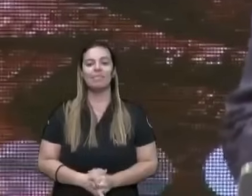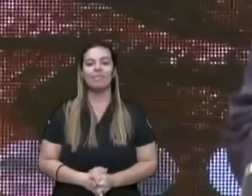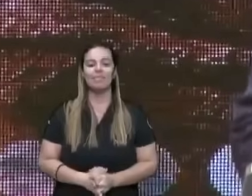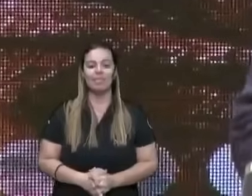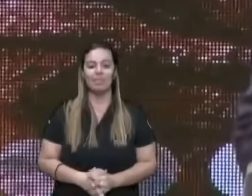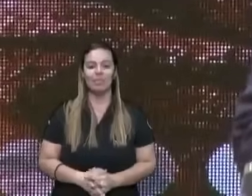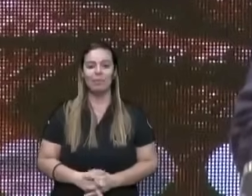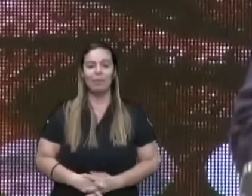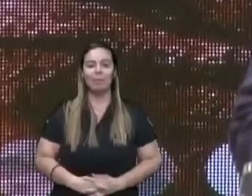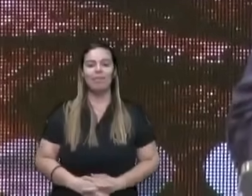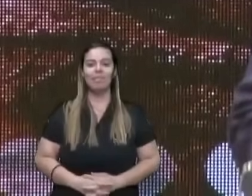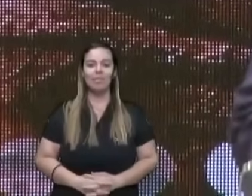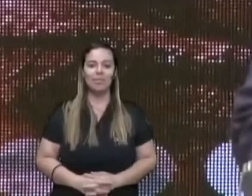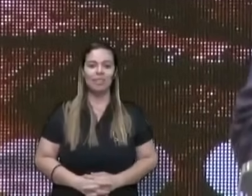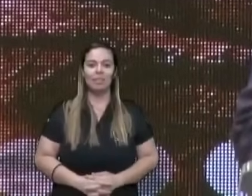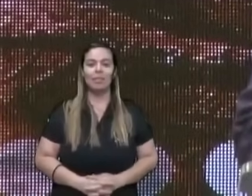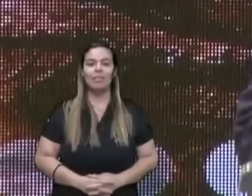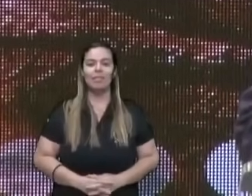Aleluia.